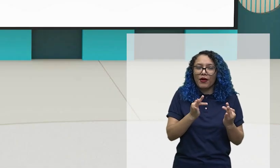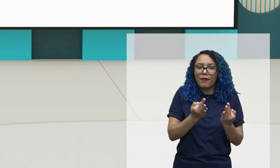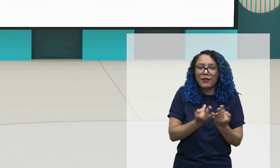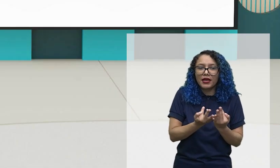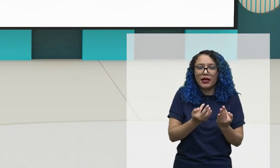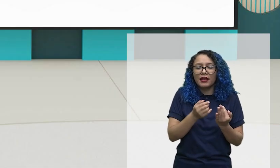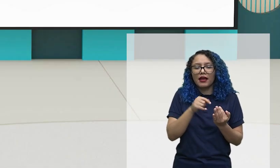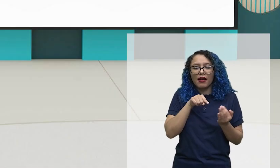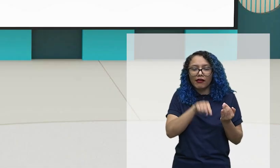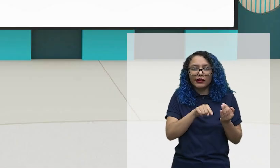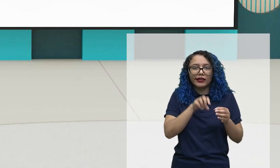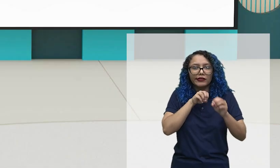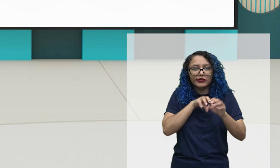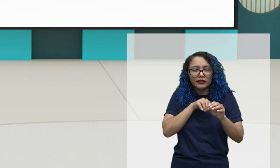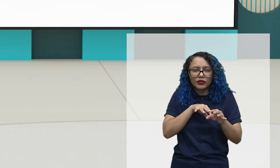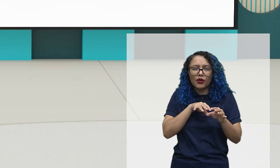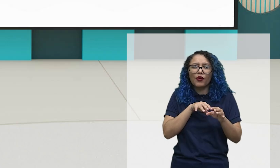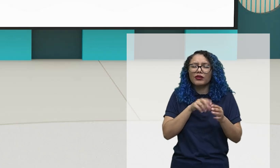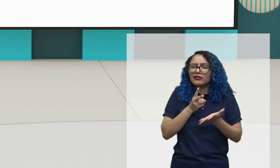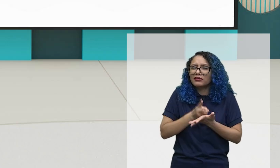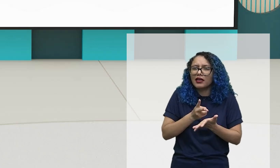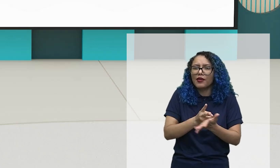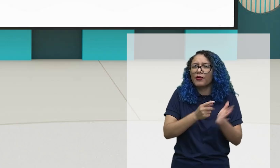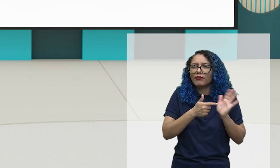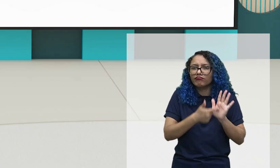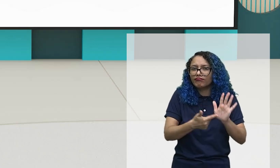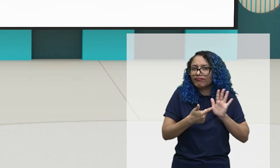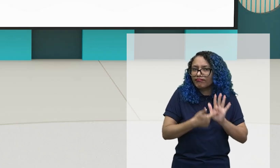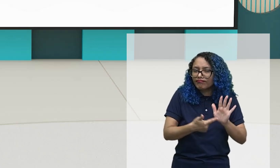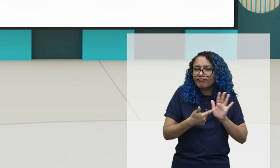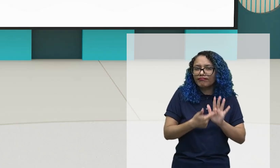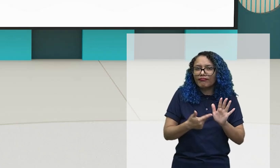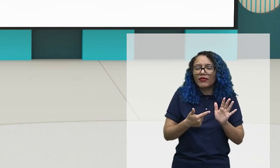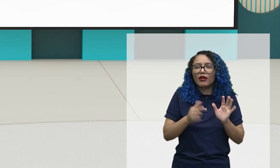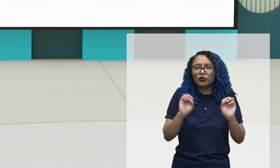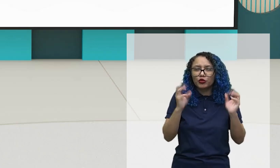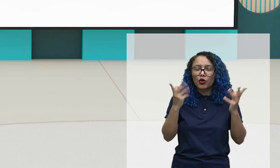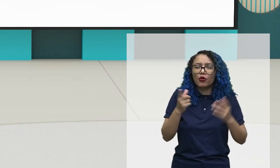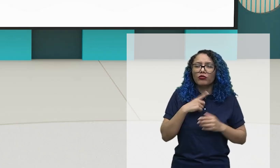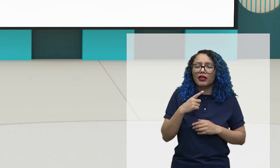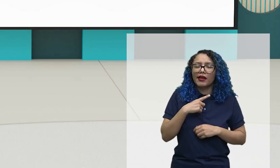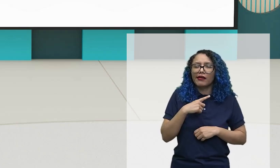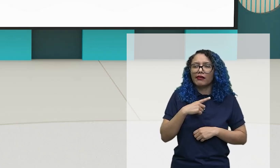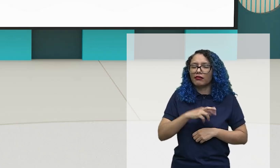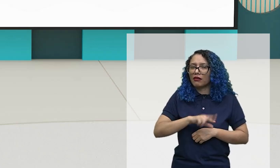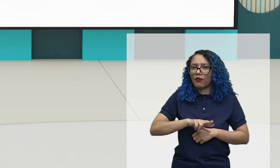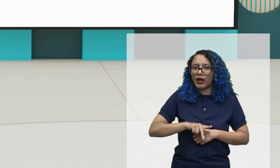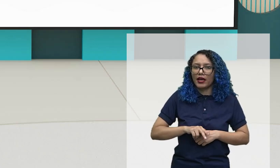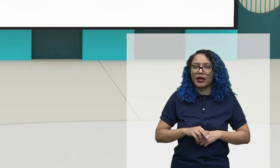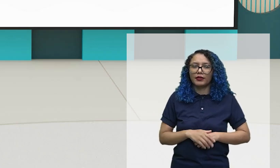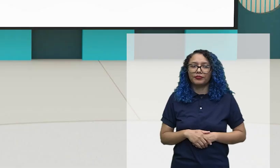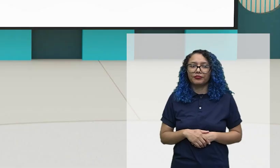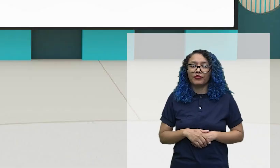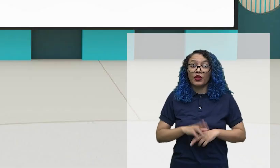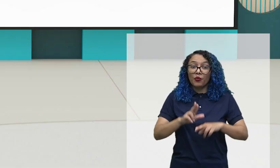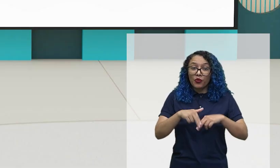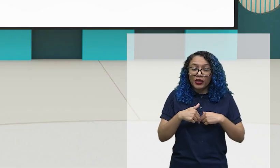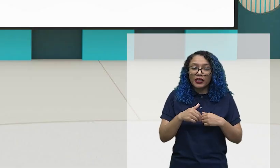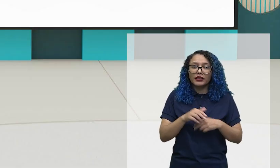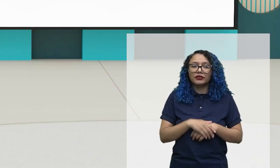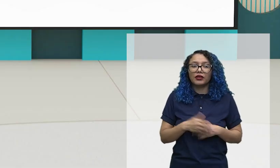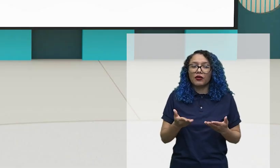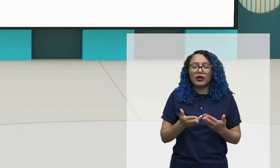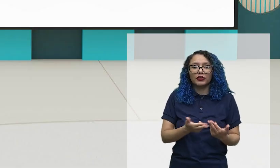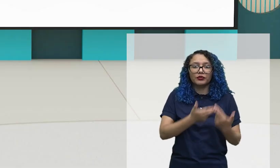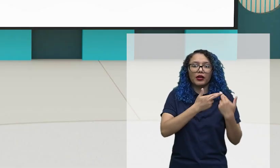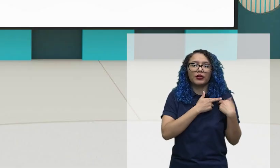uma família que se formou e que é base daqui, que está sempre apresentando os espetáculos. Então, quem tomou esse